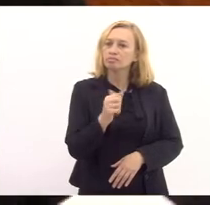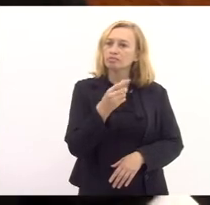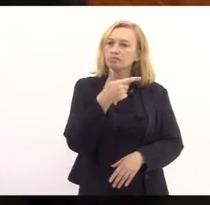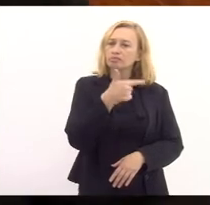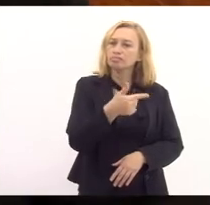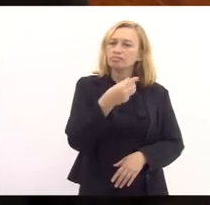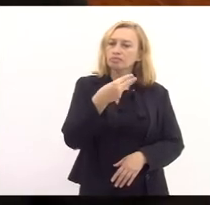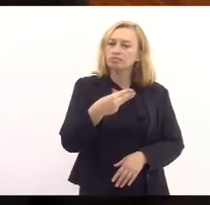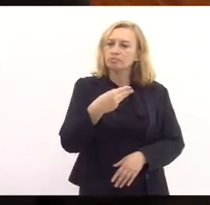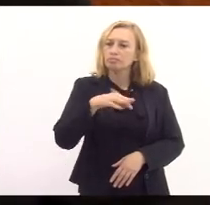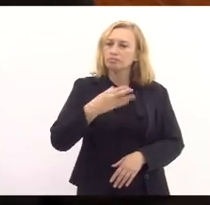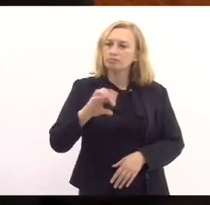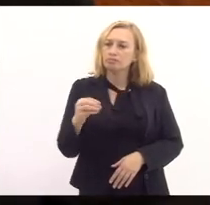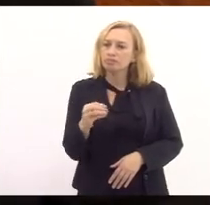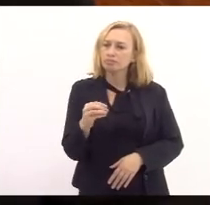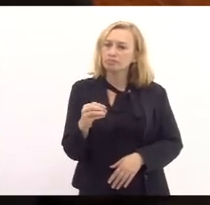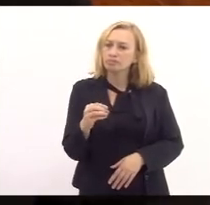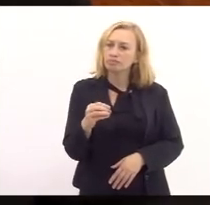março,